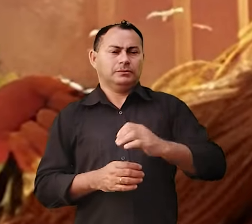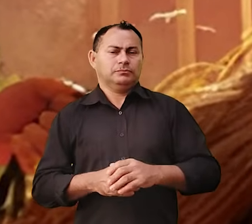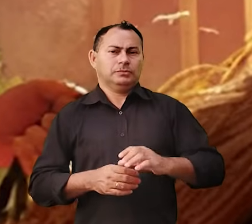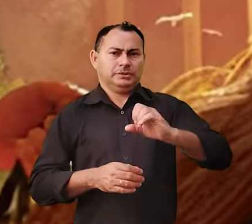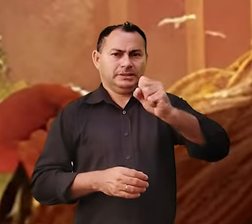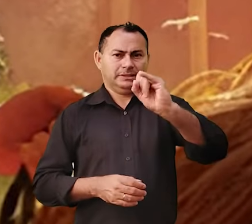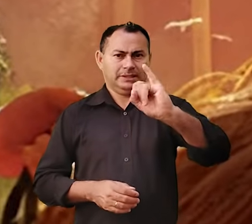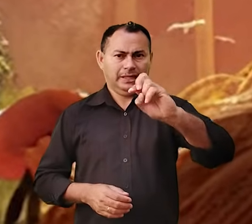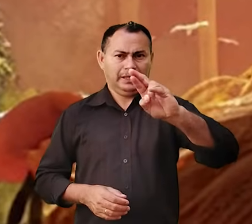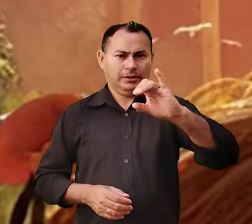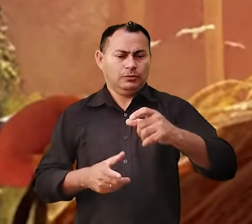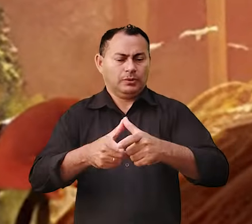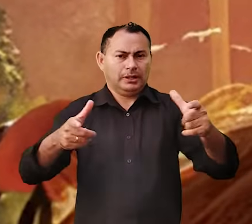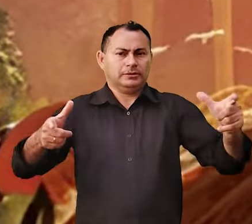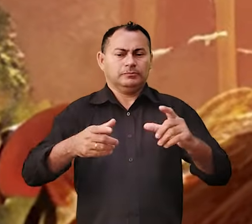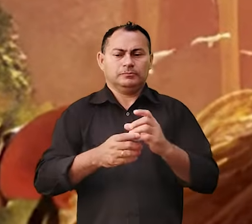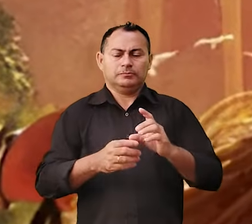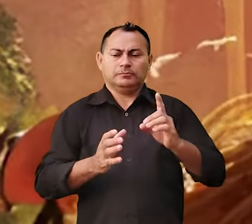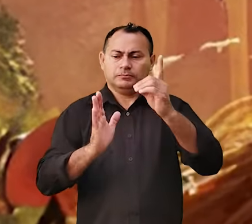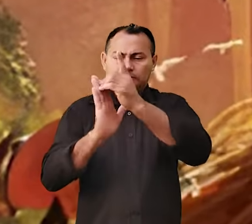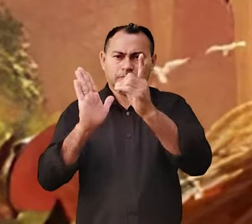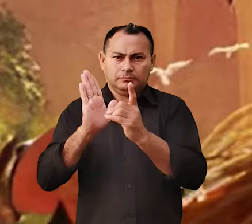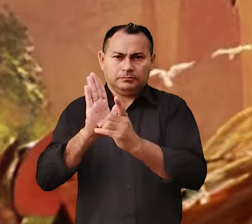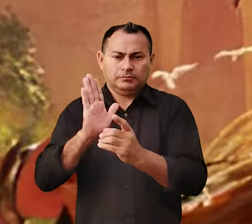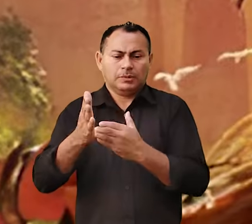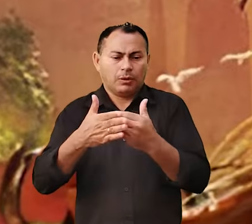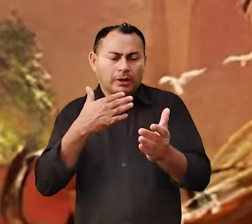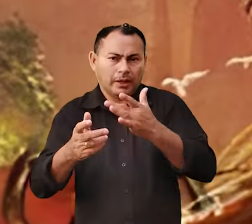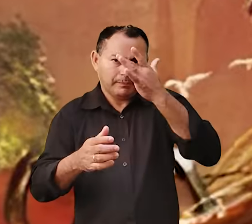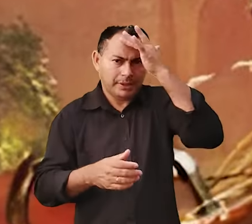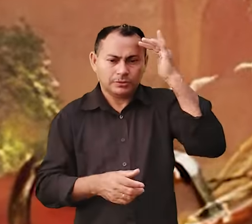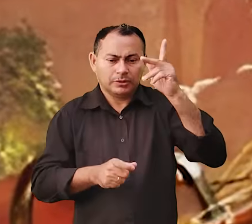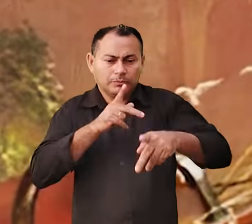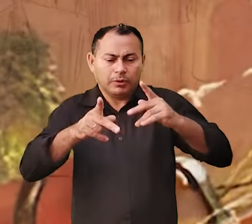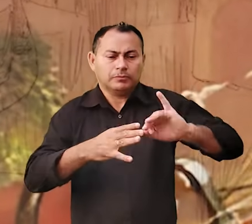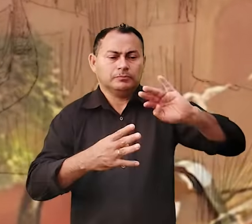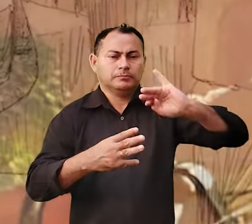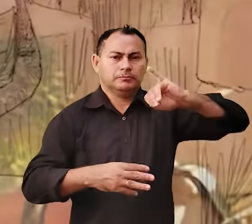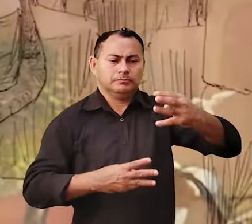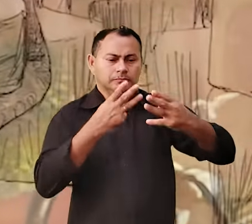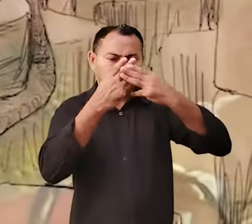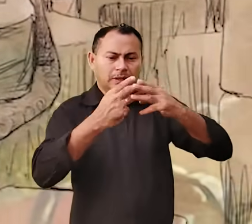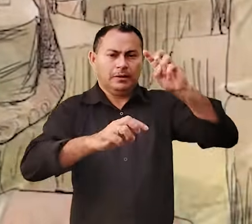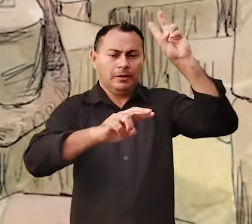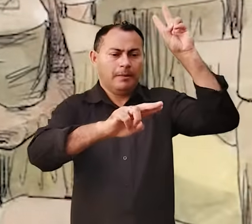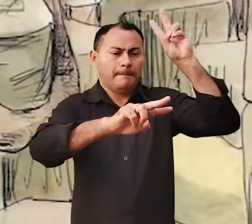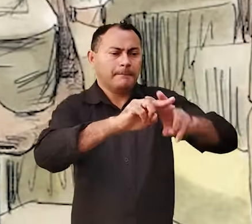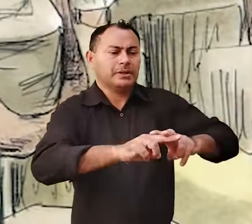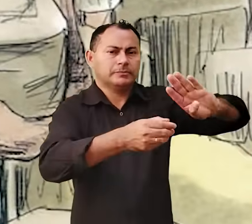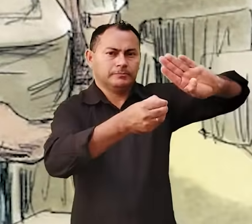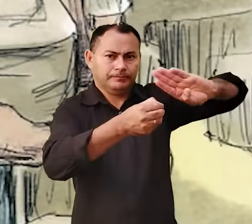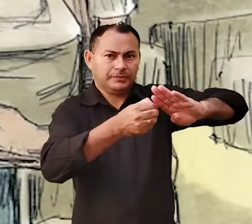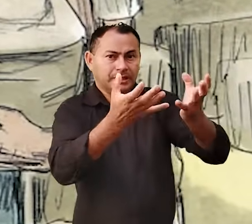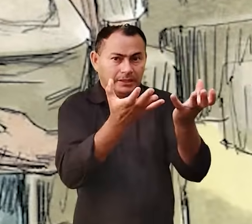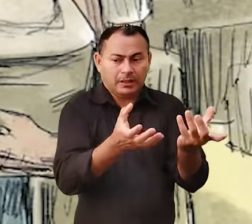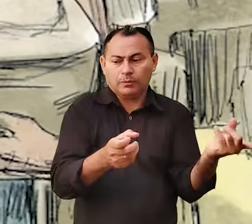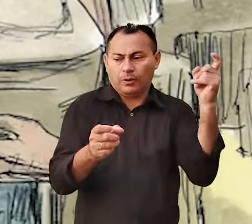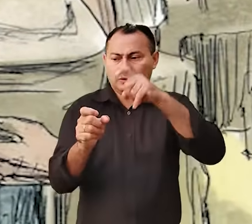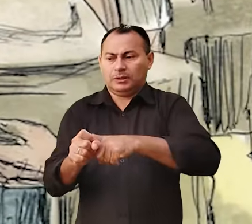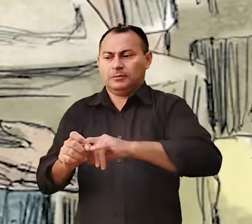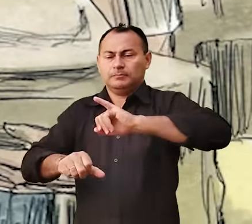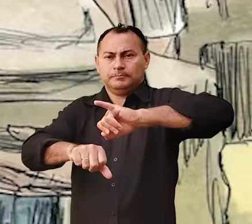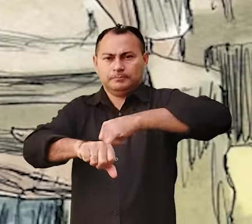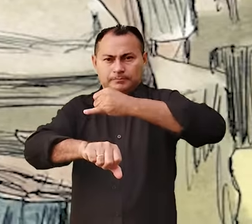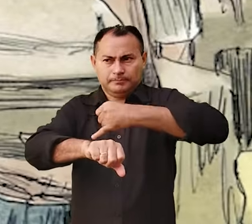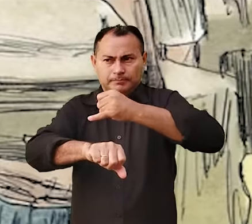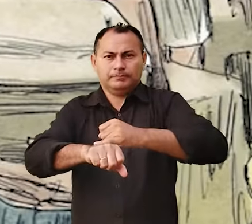Persas, Ciro o Grande, foi decretar que qualquer pessoa do povo de Judá que estivesse cativa na Babilônia e quisesse